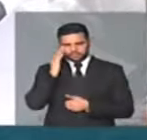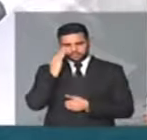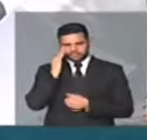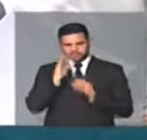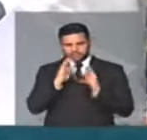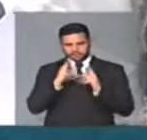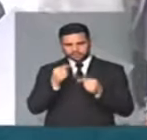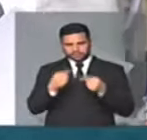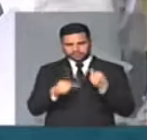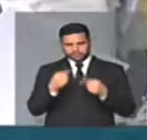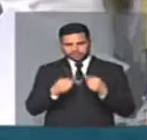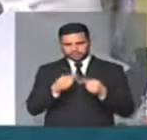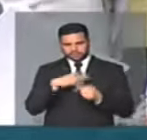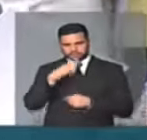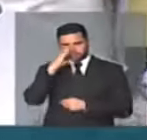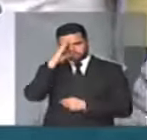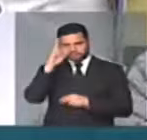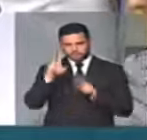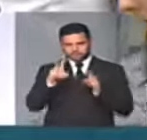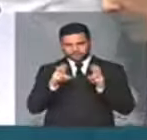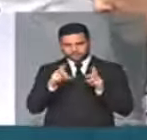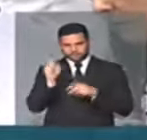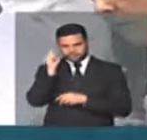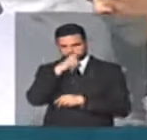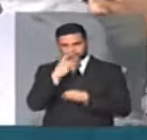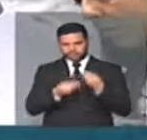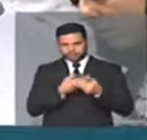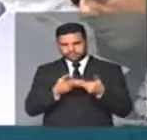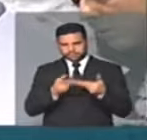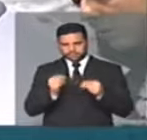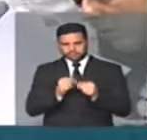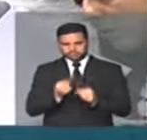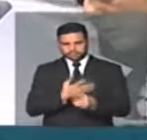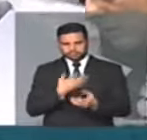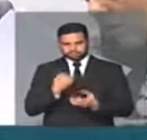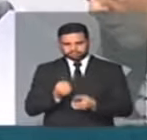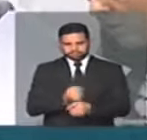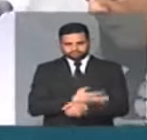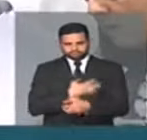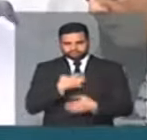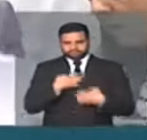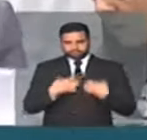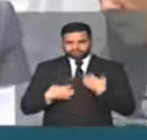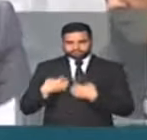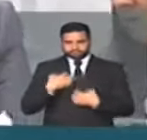compreender que todo debate, principalmente em temas complexos como esse, são acalorados.